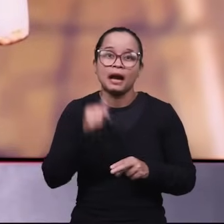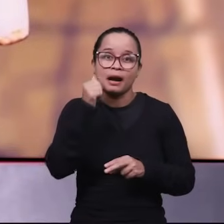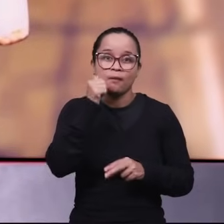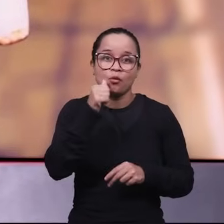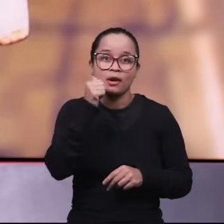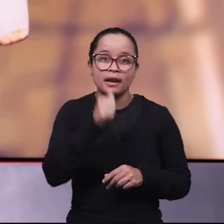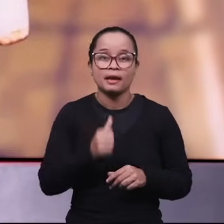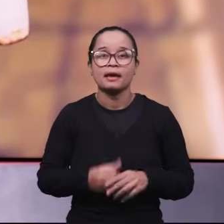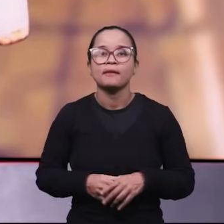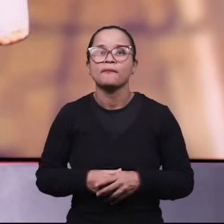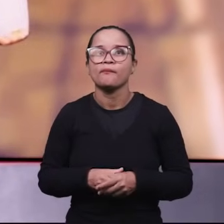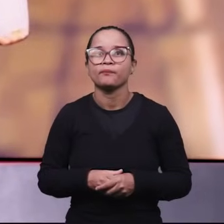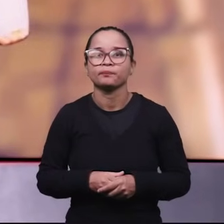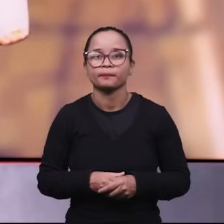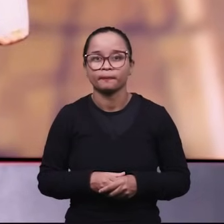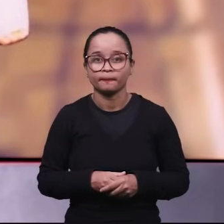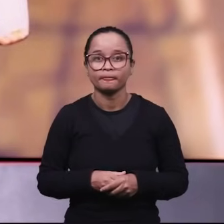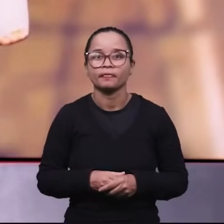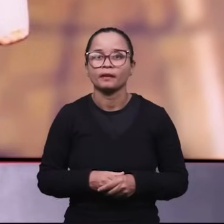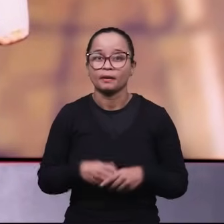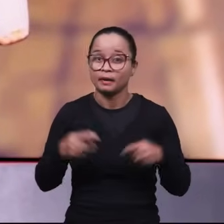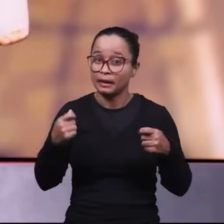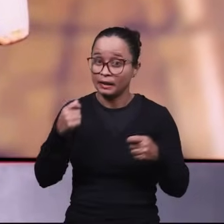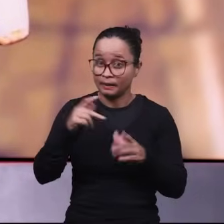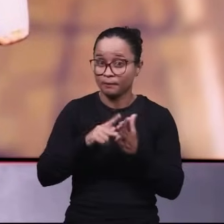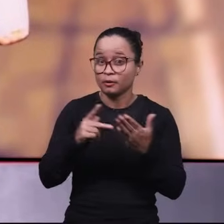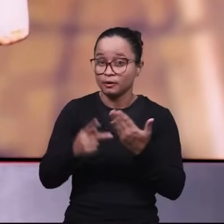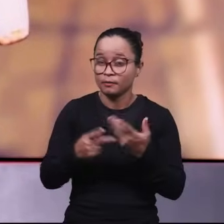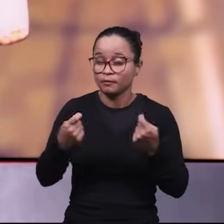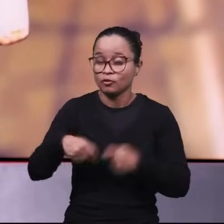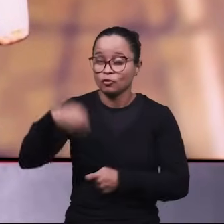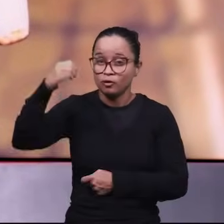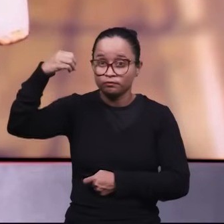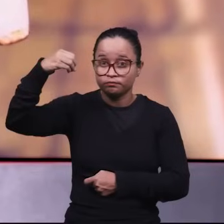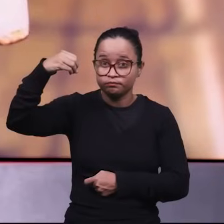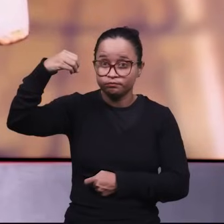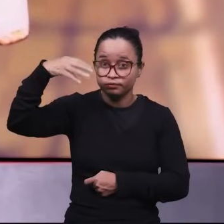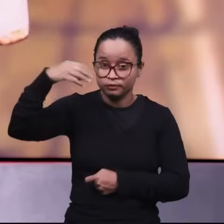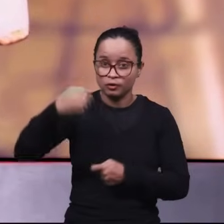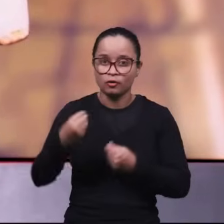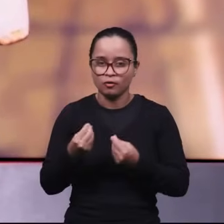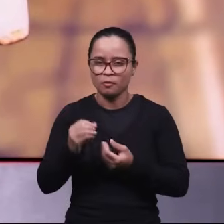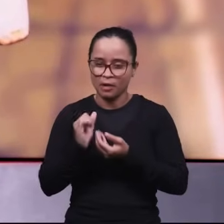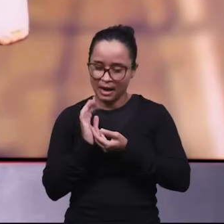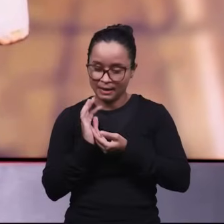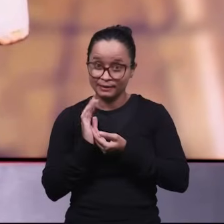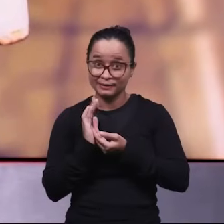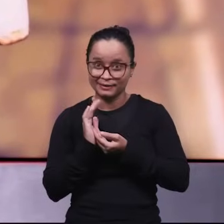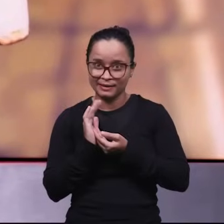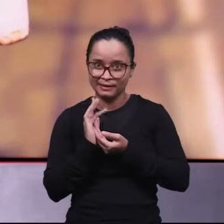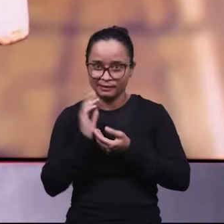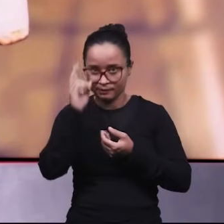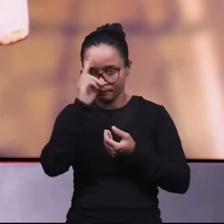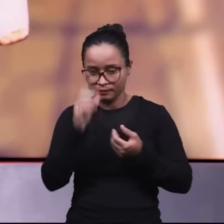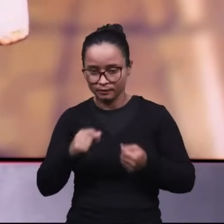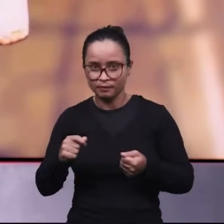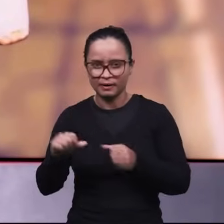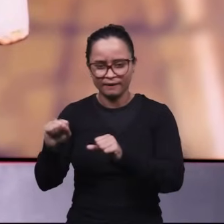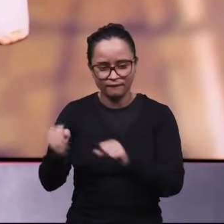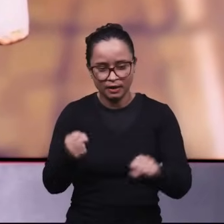parábola teve que acender uma lâmpada, a candeia, varrer a